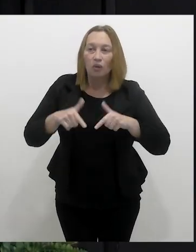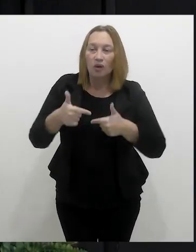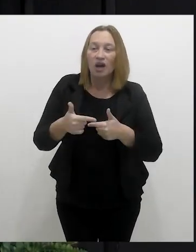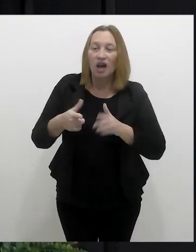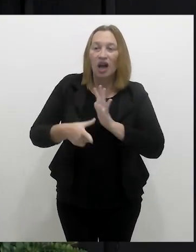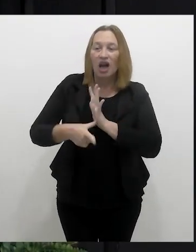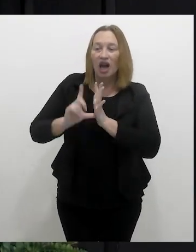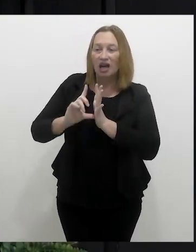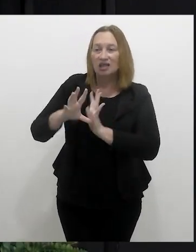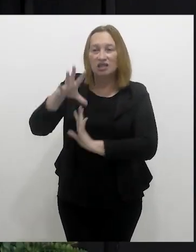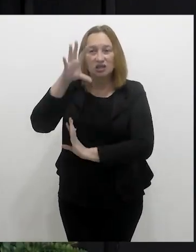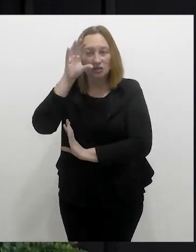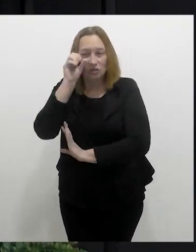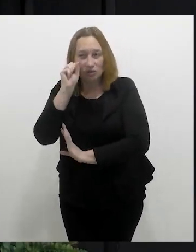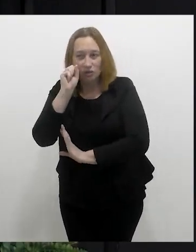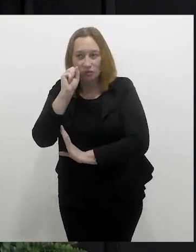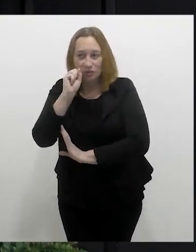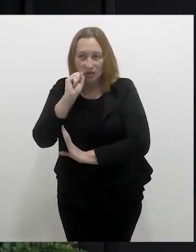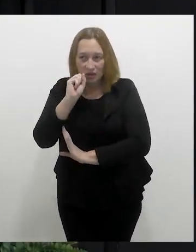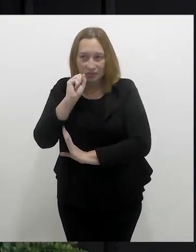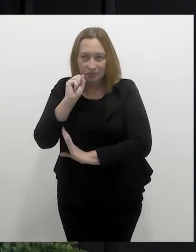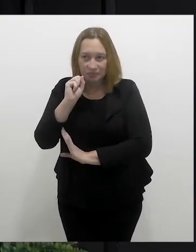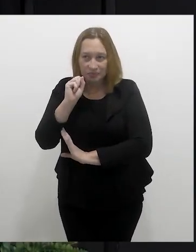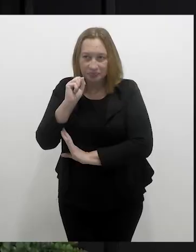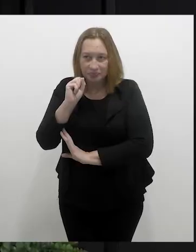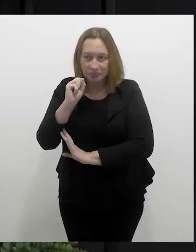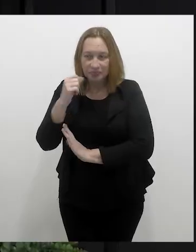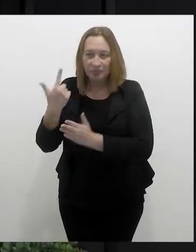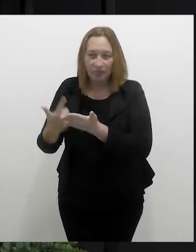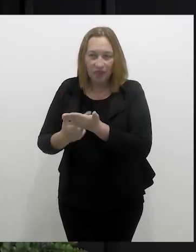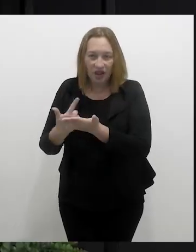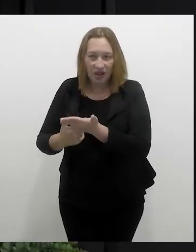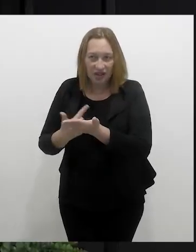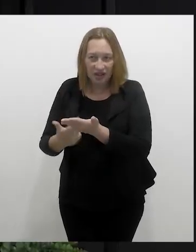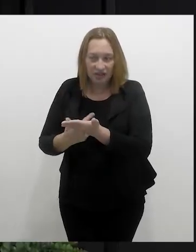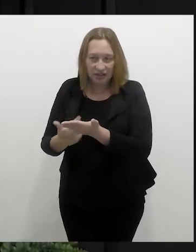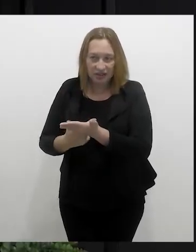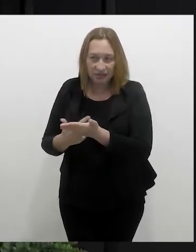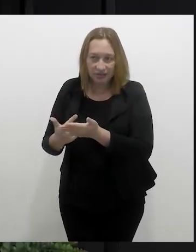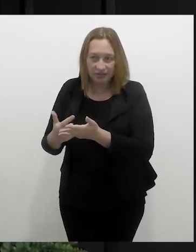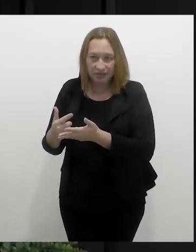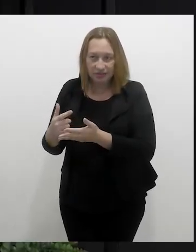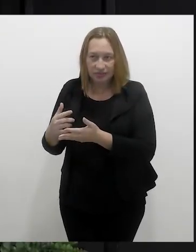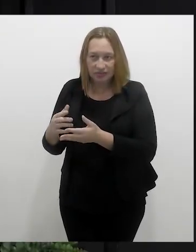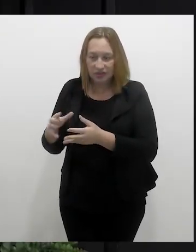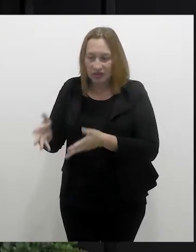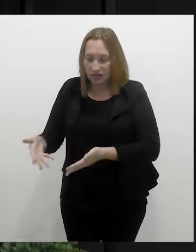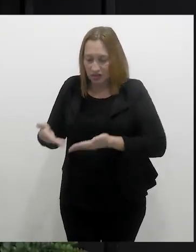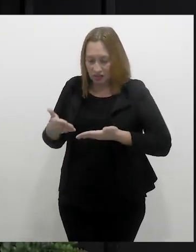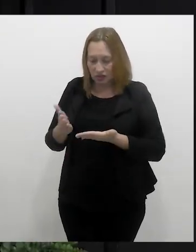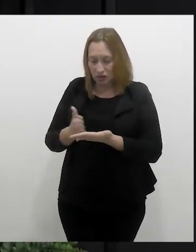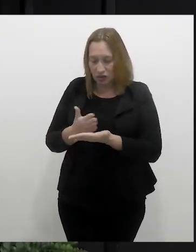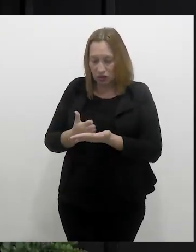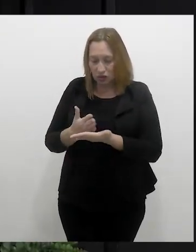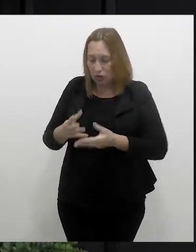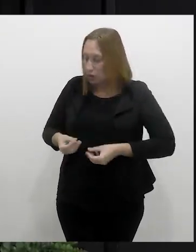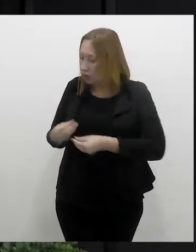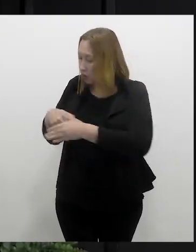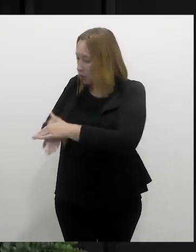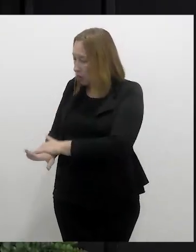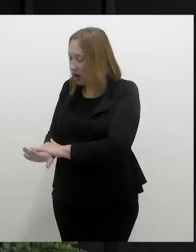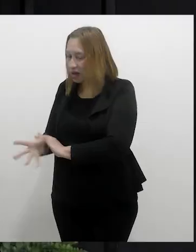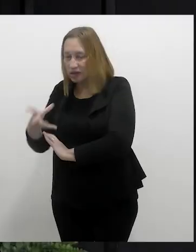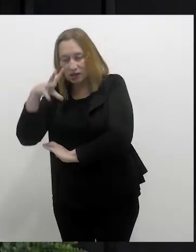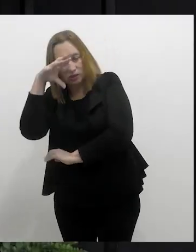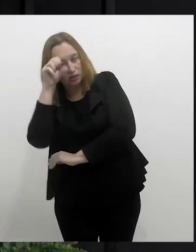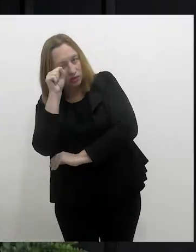como isso funciona? Antes de dormir, você tem uma mesinha de cabeceira para quando você já ficar embaladinha ali pela leitura, você apaga